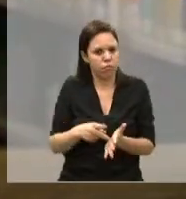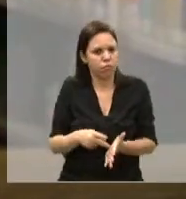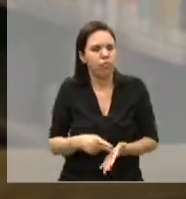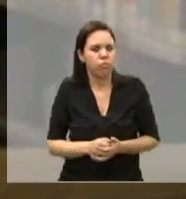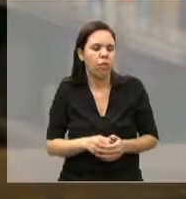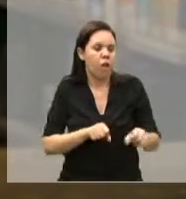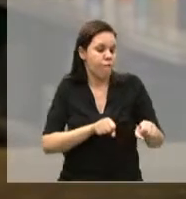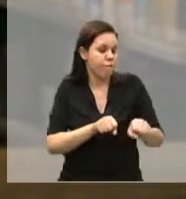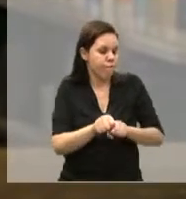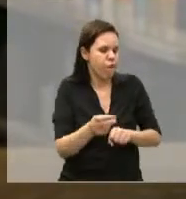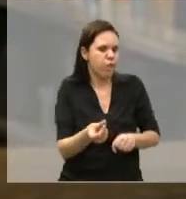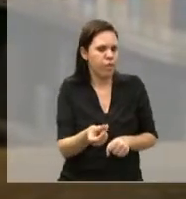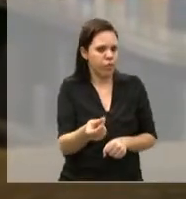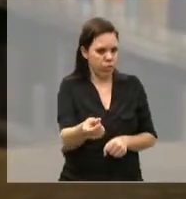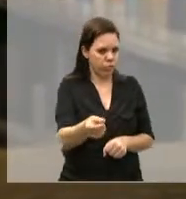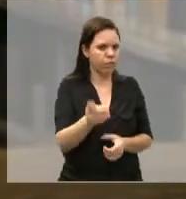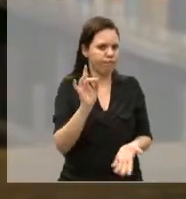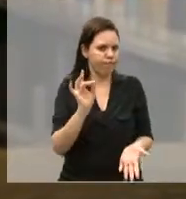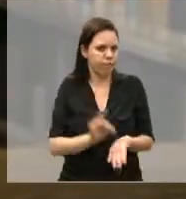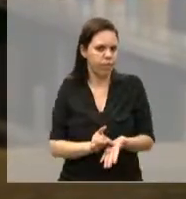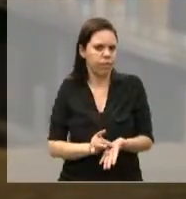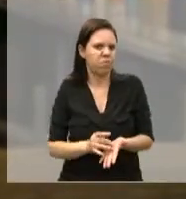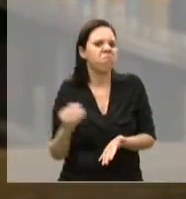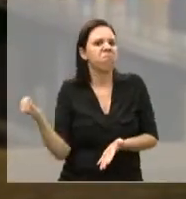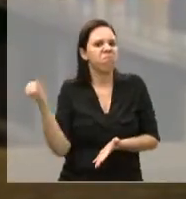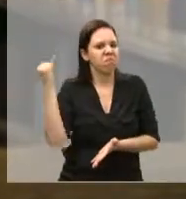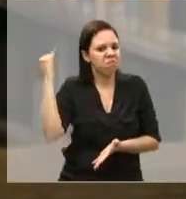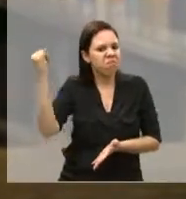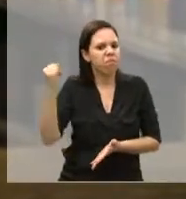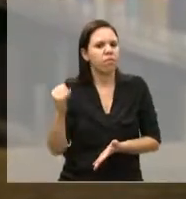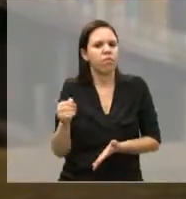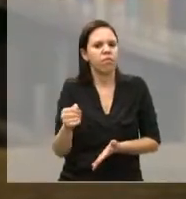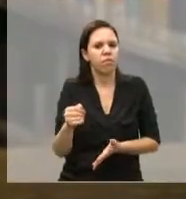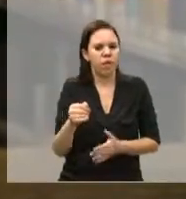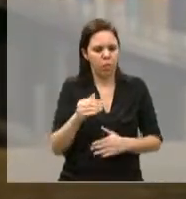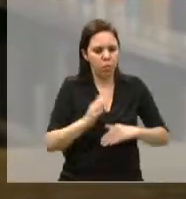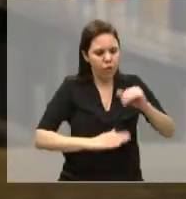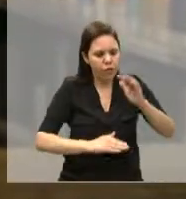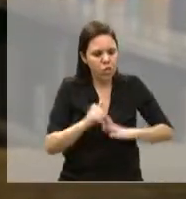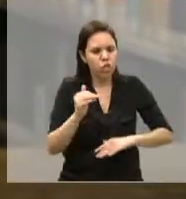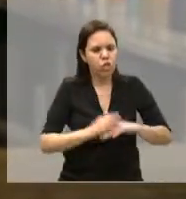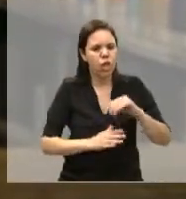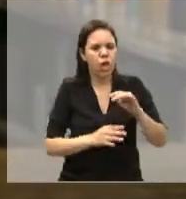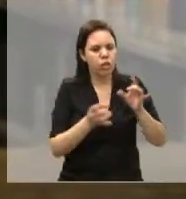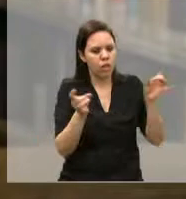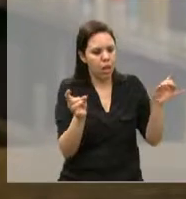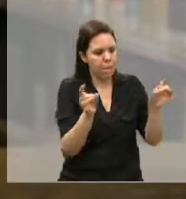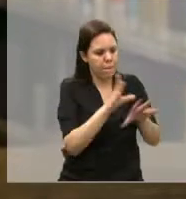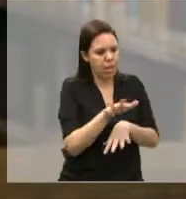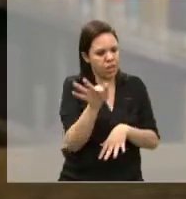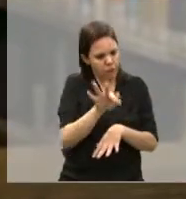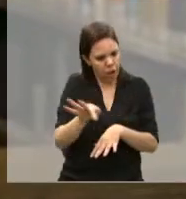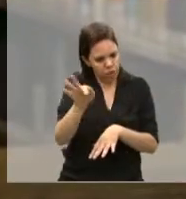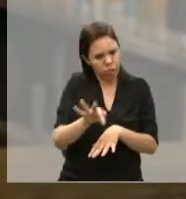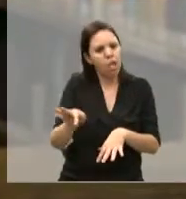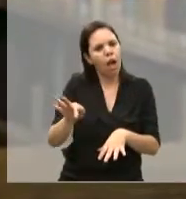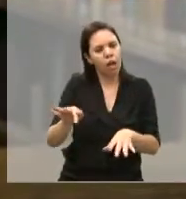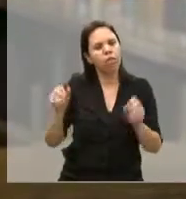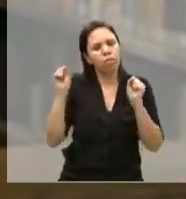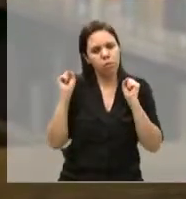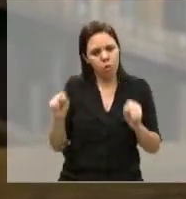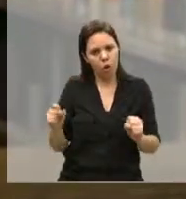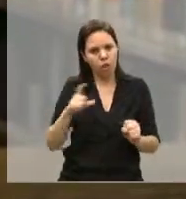a formação continuada realmente é muito importante para que esse profissional que sai da universidade possa ser